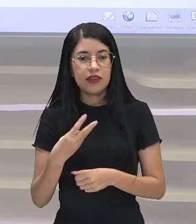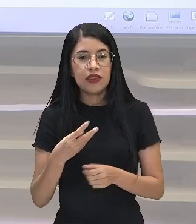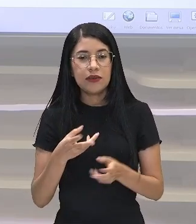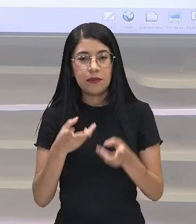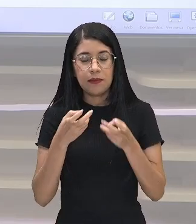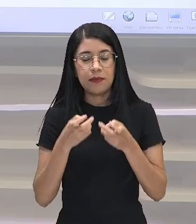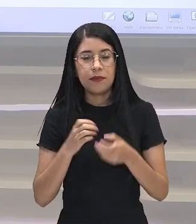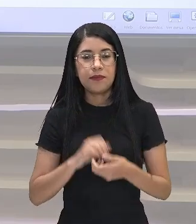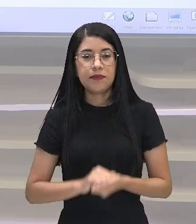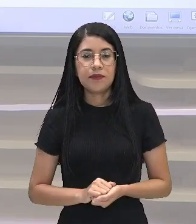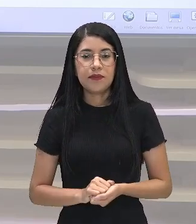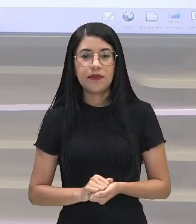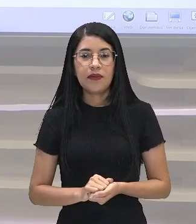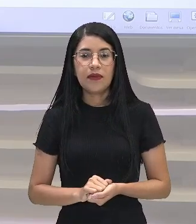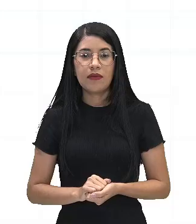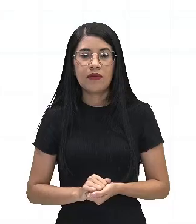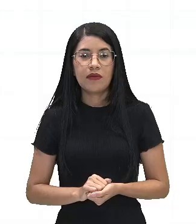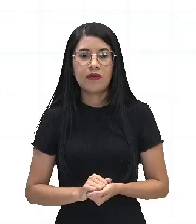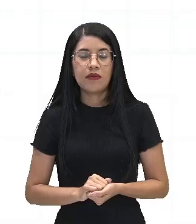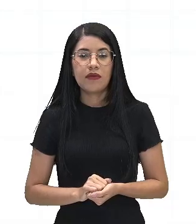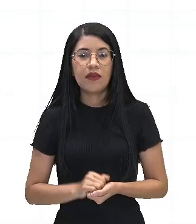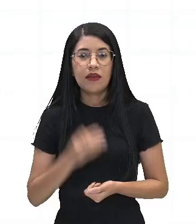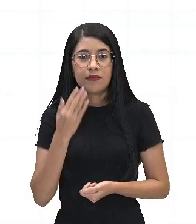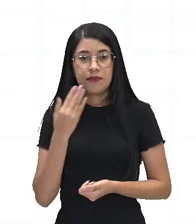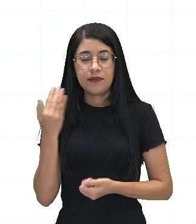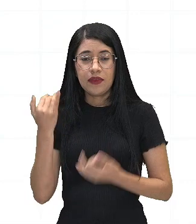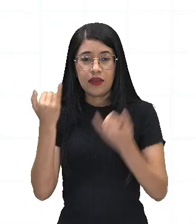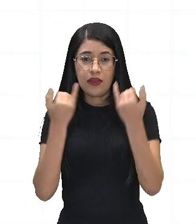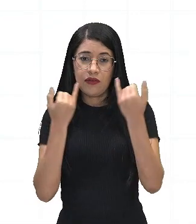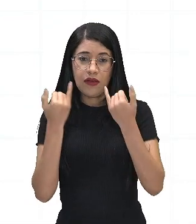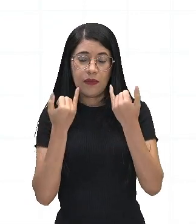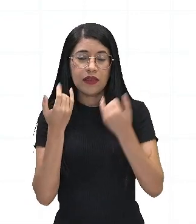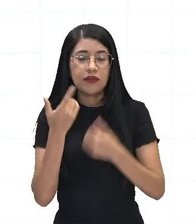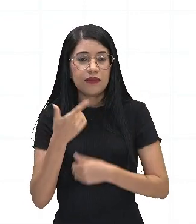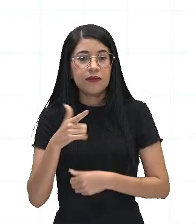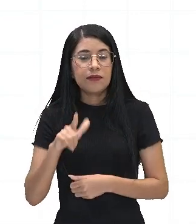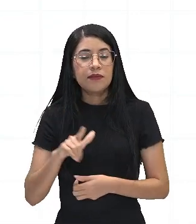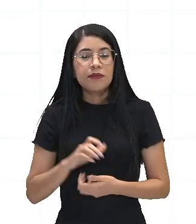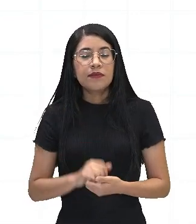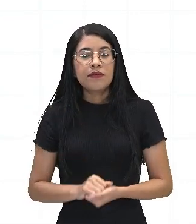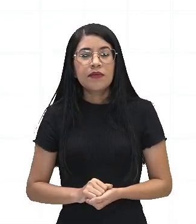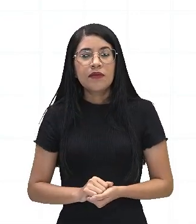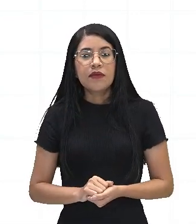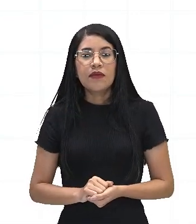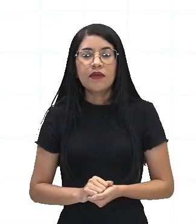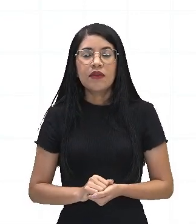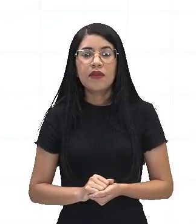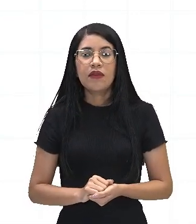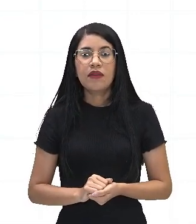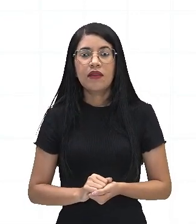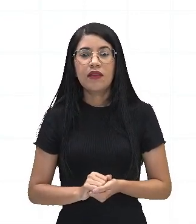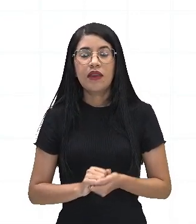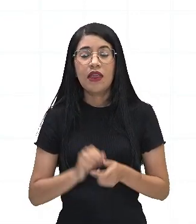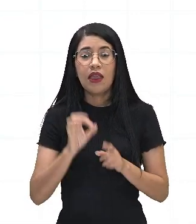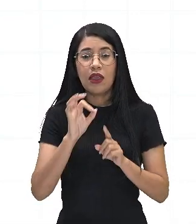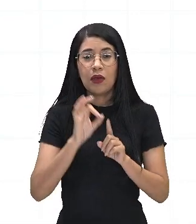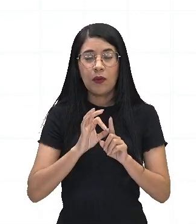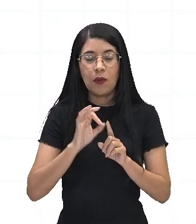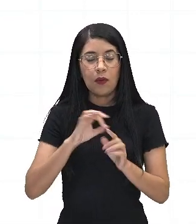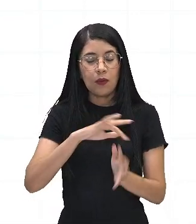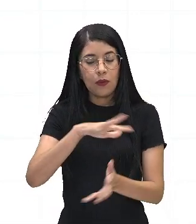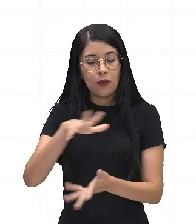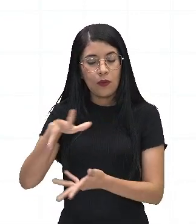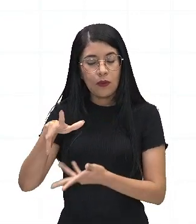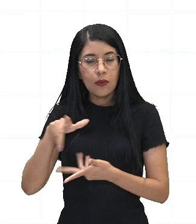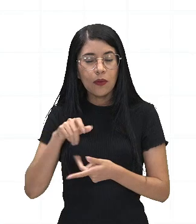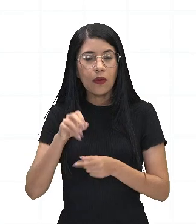Então, aí na nossa cartela, nós temos mais informações do El Niño, né? Onde o aquecimento global, ele